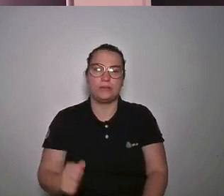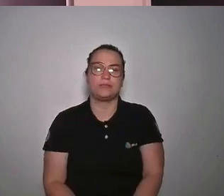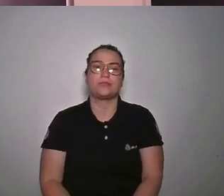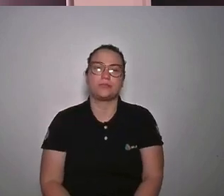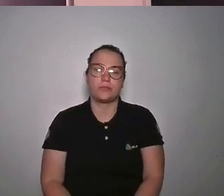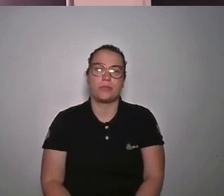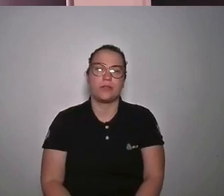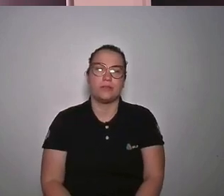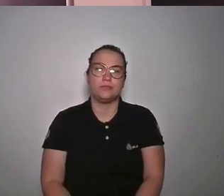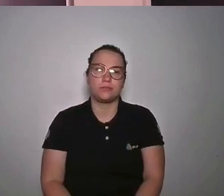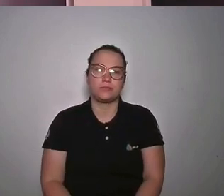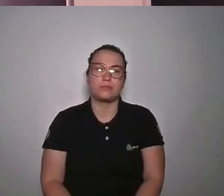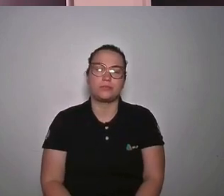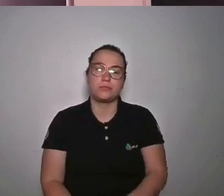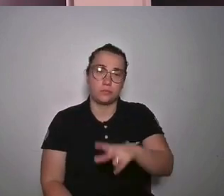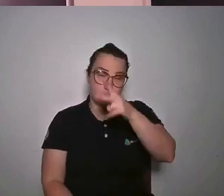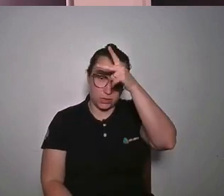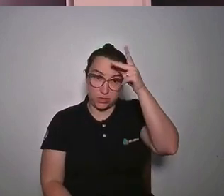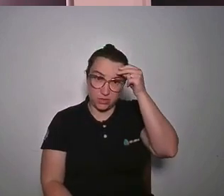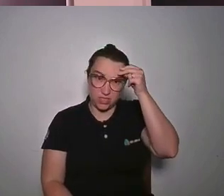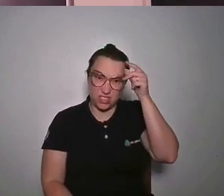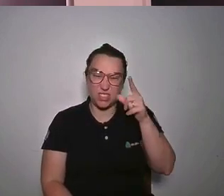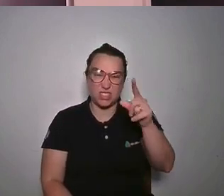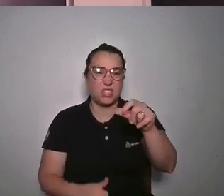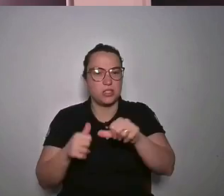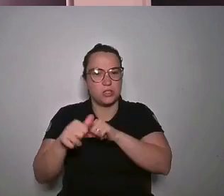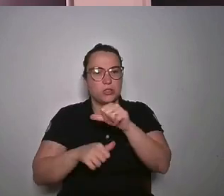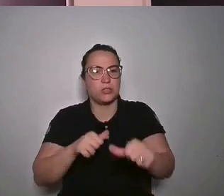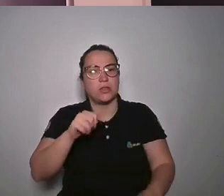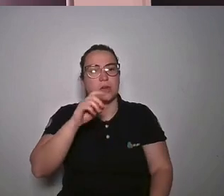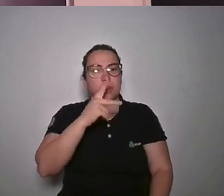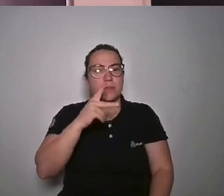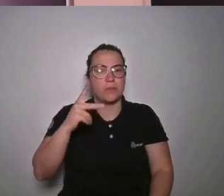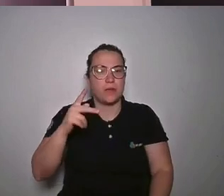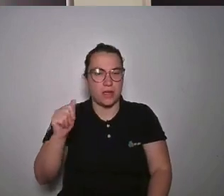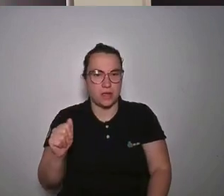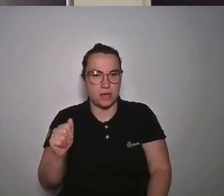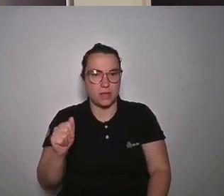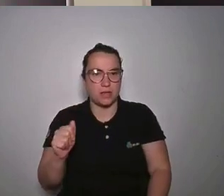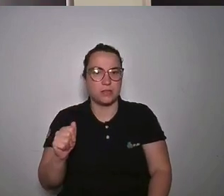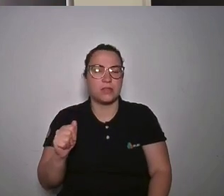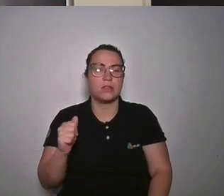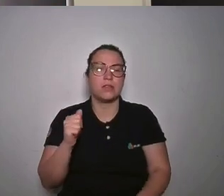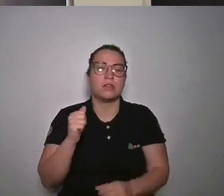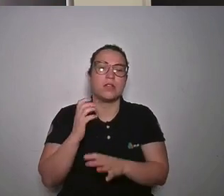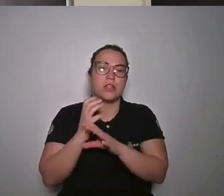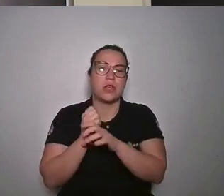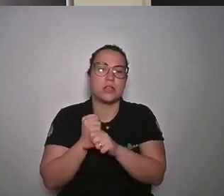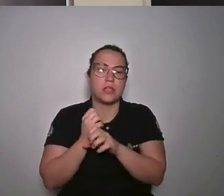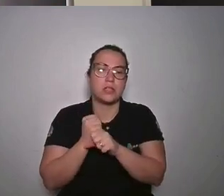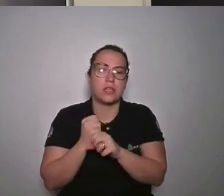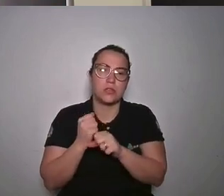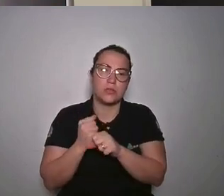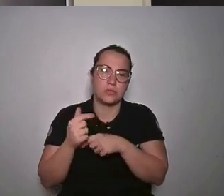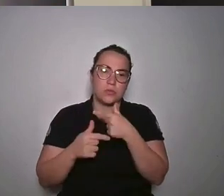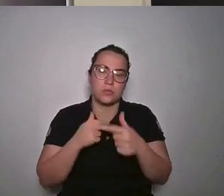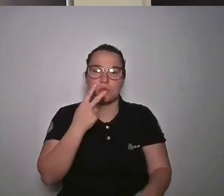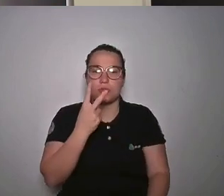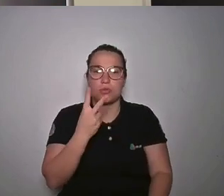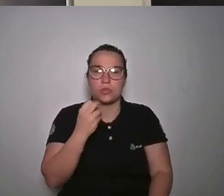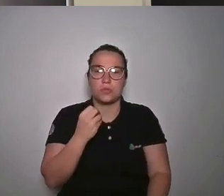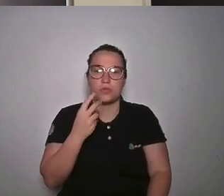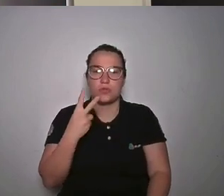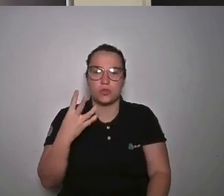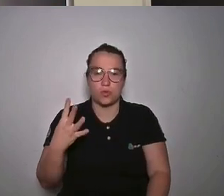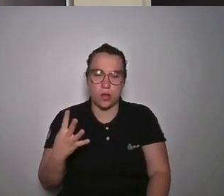Fica o Poder Executivo autorizado a alterar o PPA, as estimativas de receitas referente ao exercício de 2024